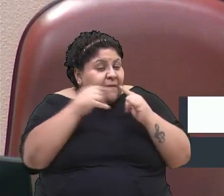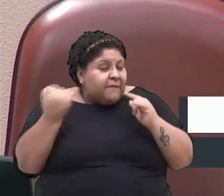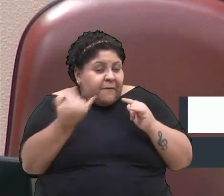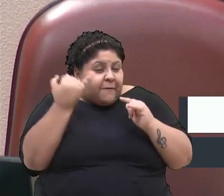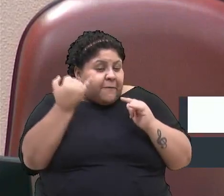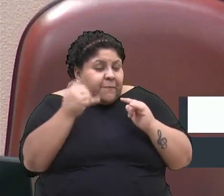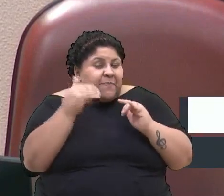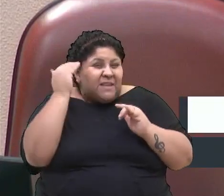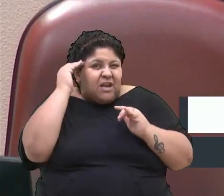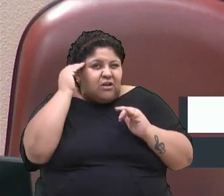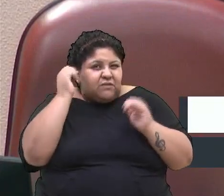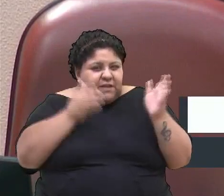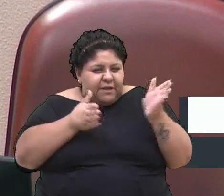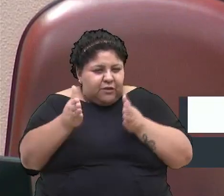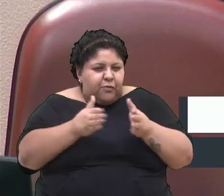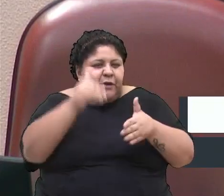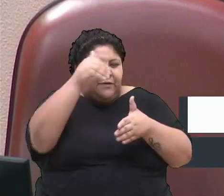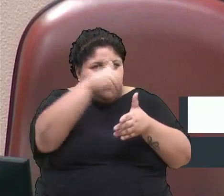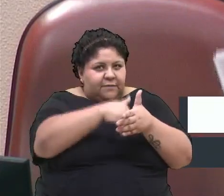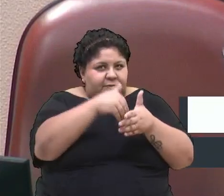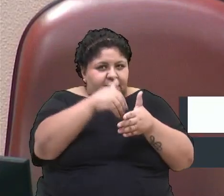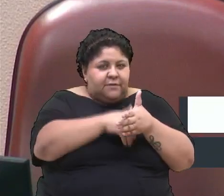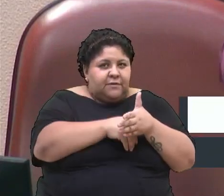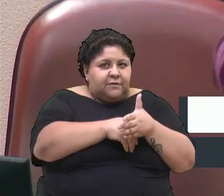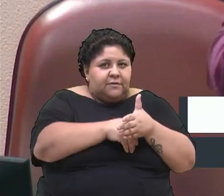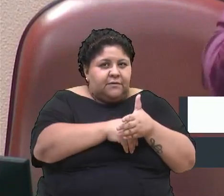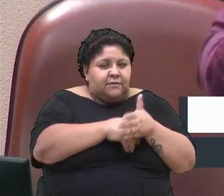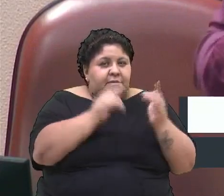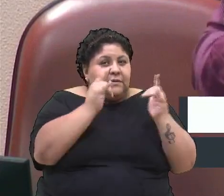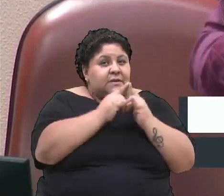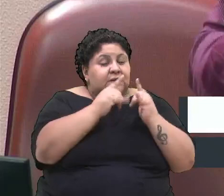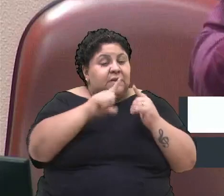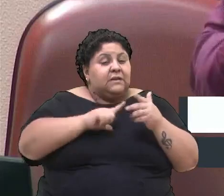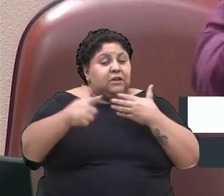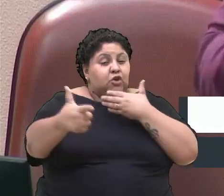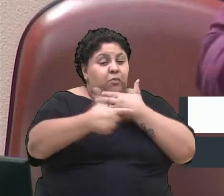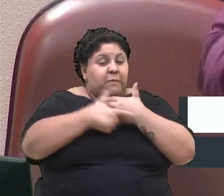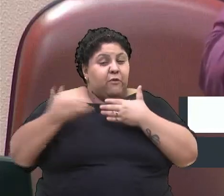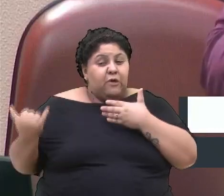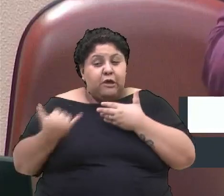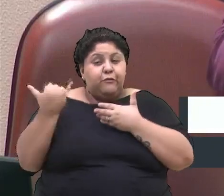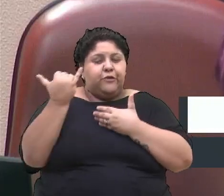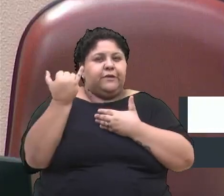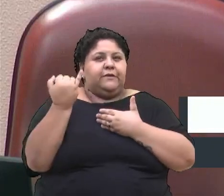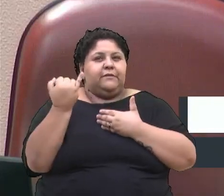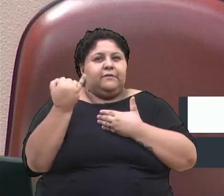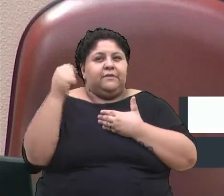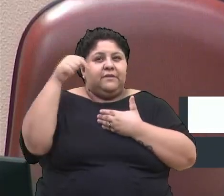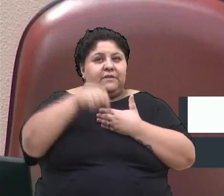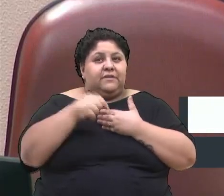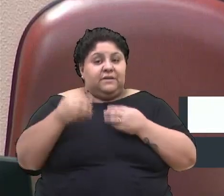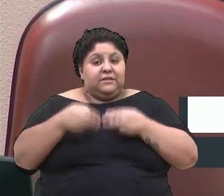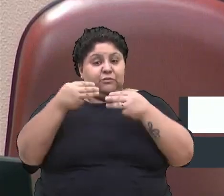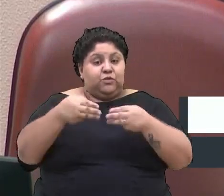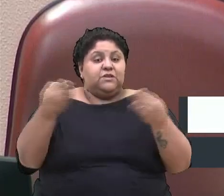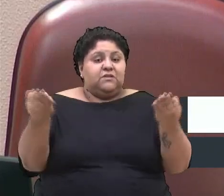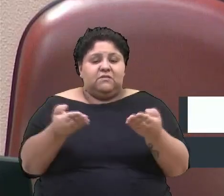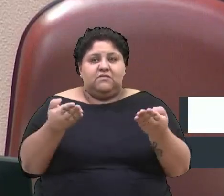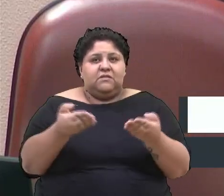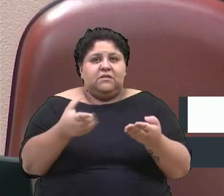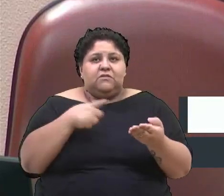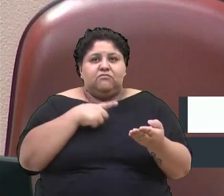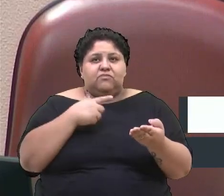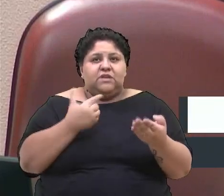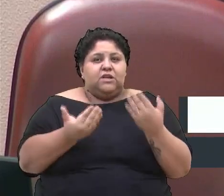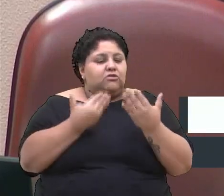período eleitoral, por exemplo, essas entidades têm um papel importante e fundamental. E essa moção hoje aqui, eu não tenho